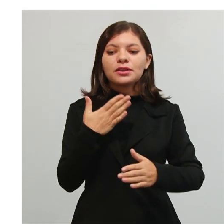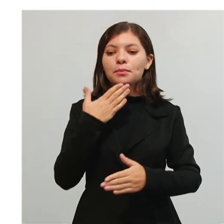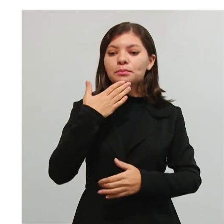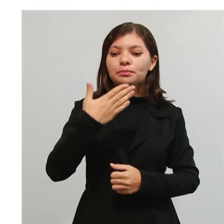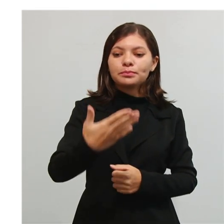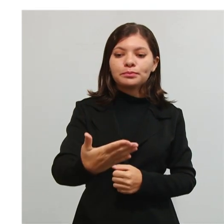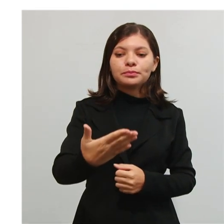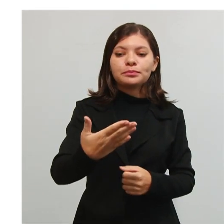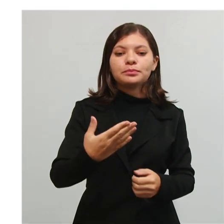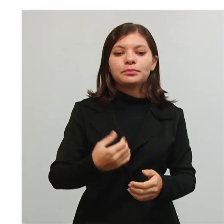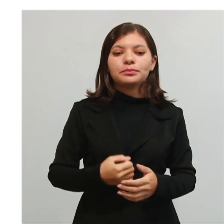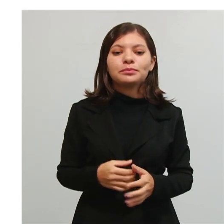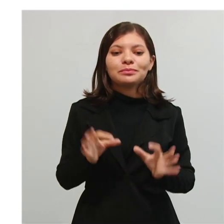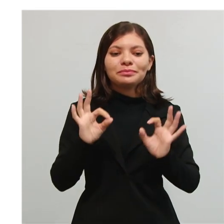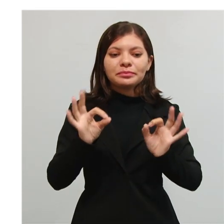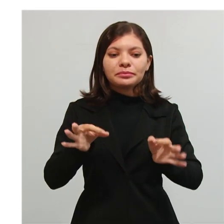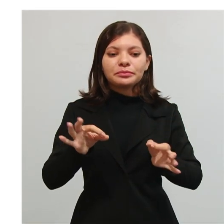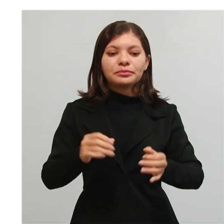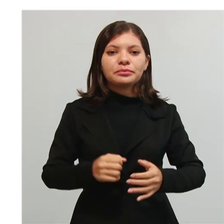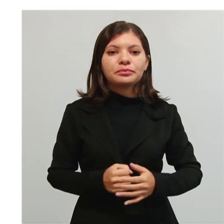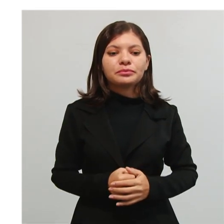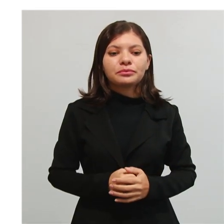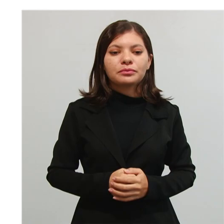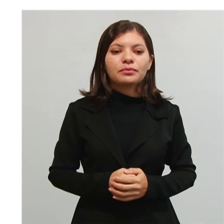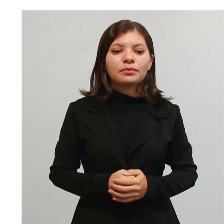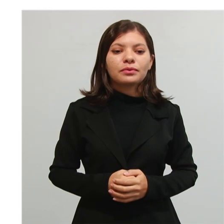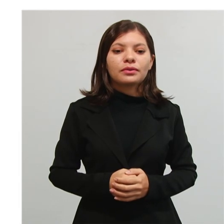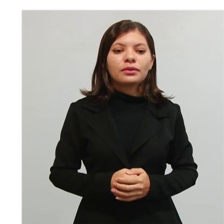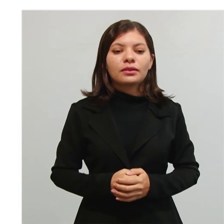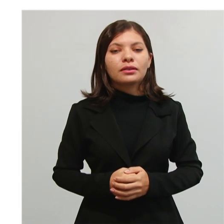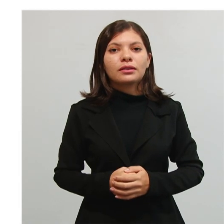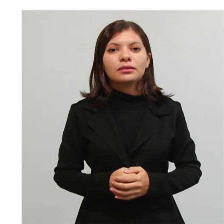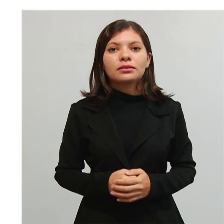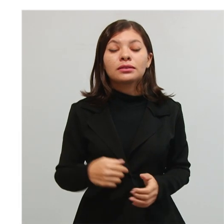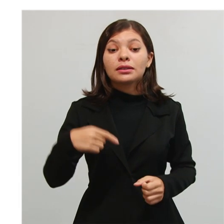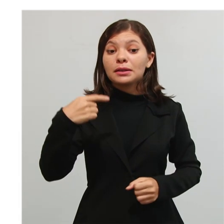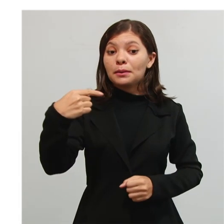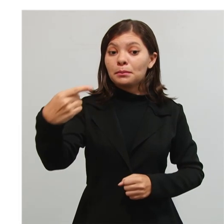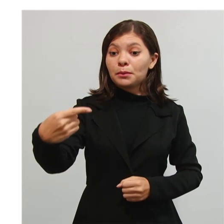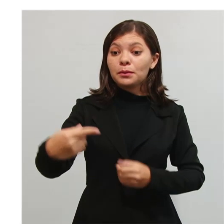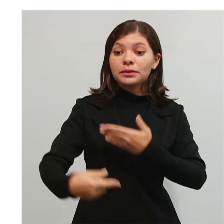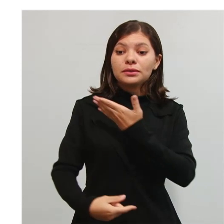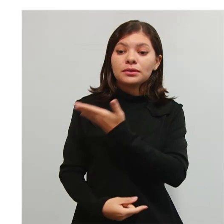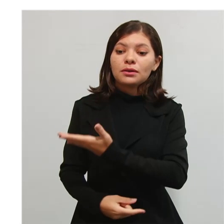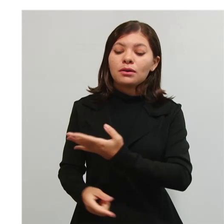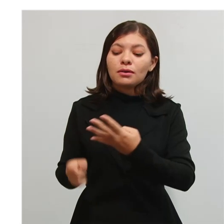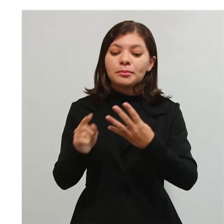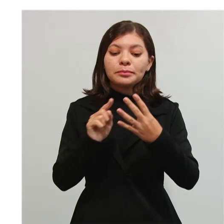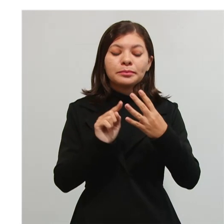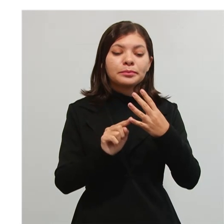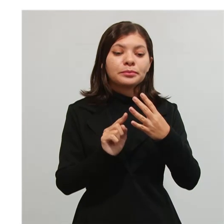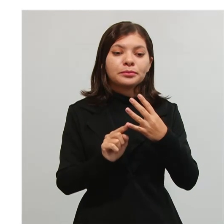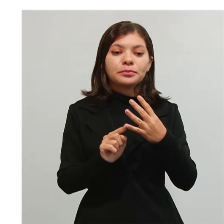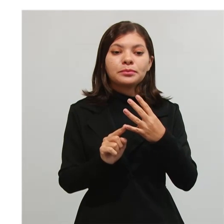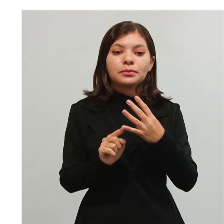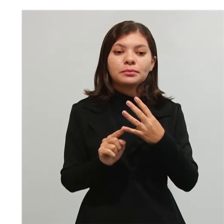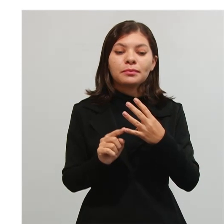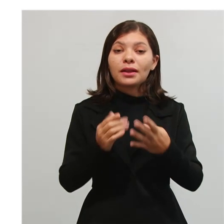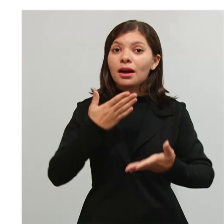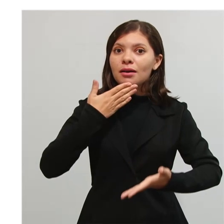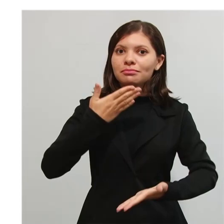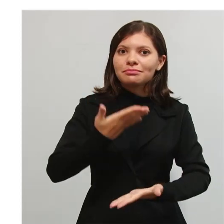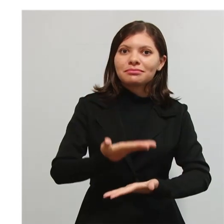ele fez tudo certo depois na sequência Então pessoal nós temos a fase do